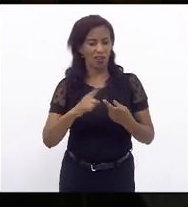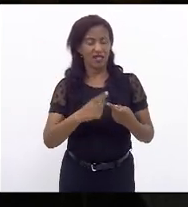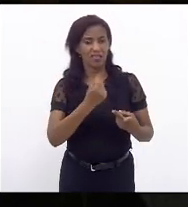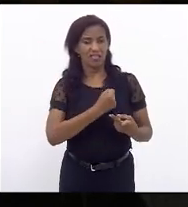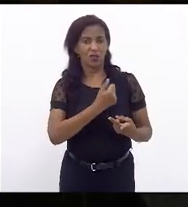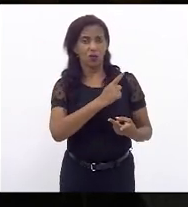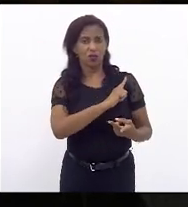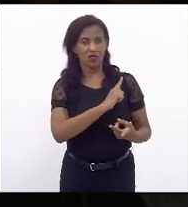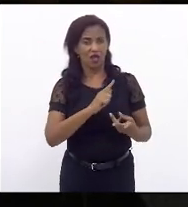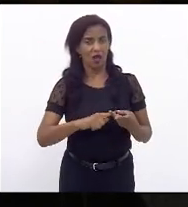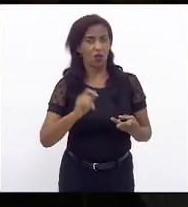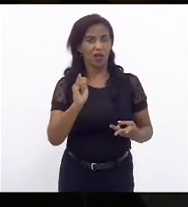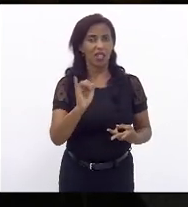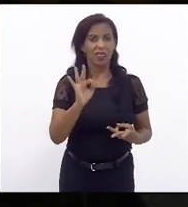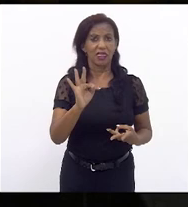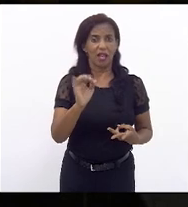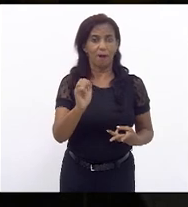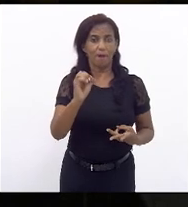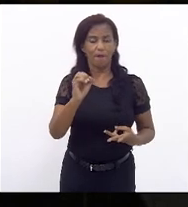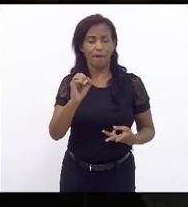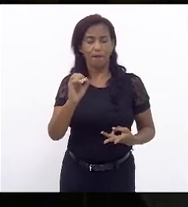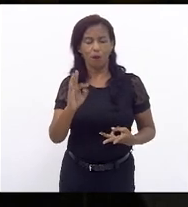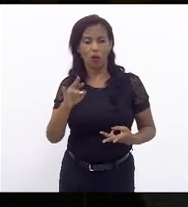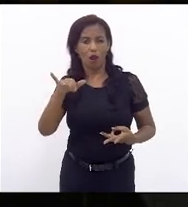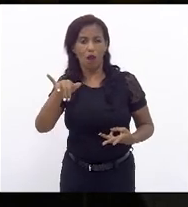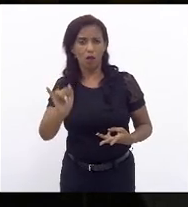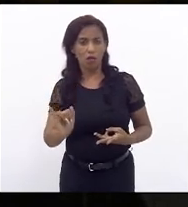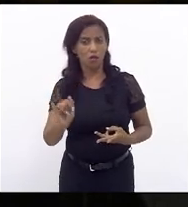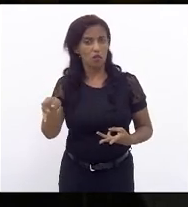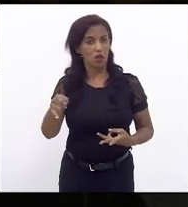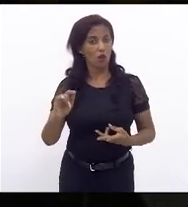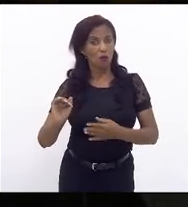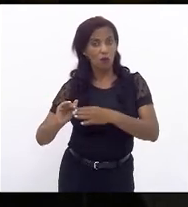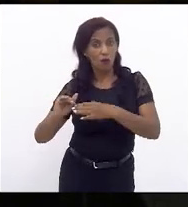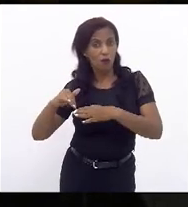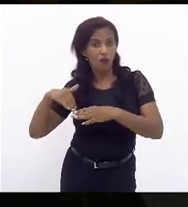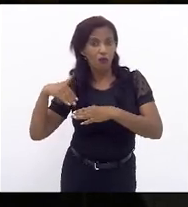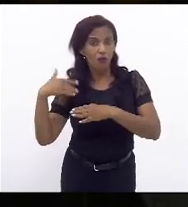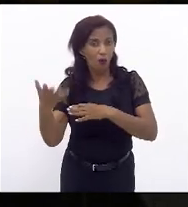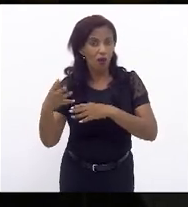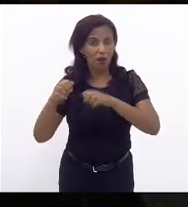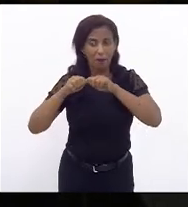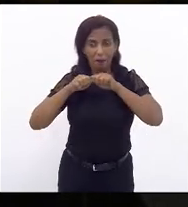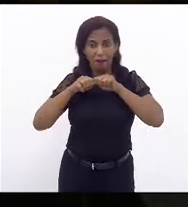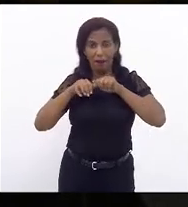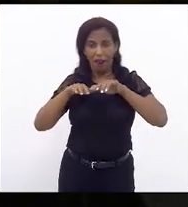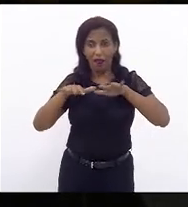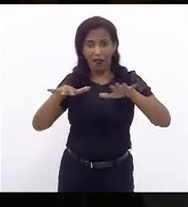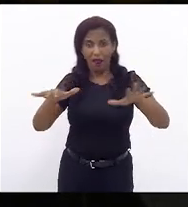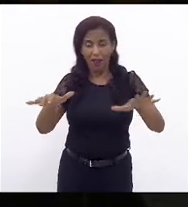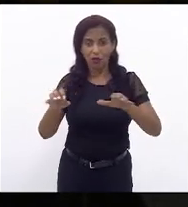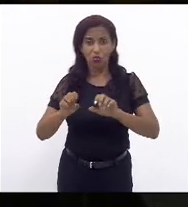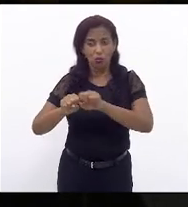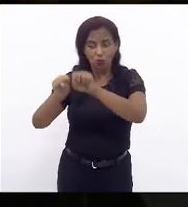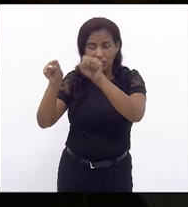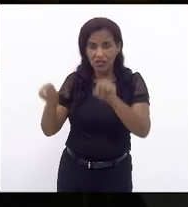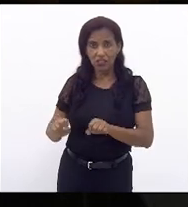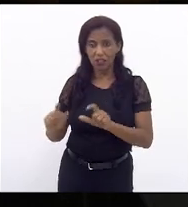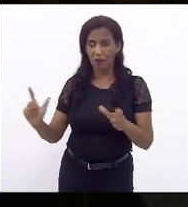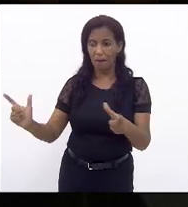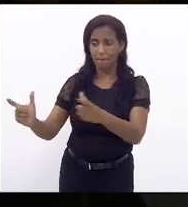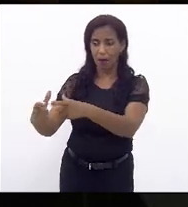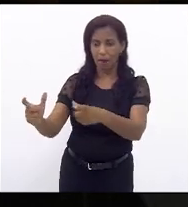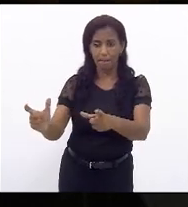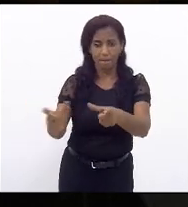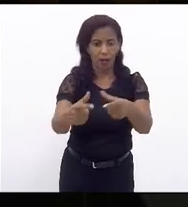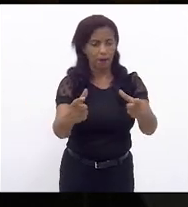Itamoraí, principalmente. Fora todos os pequenos sistemas